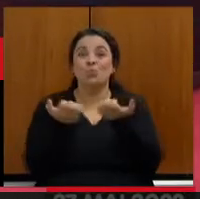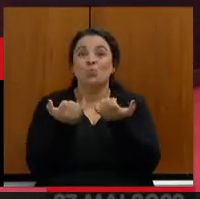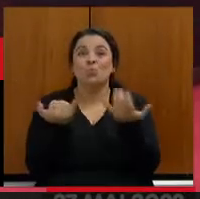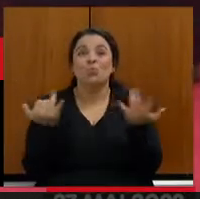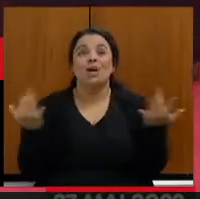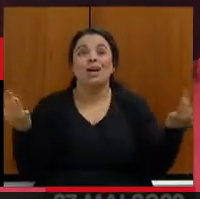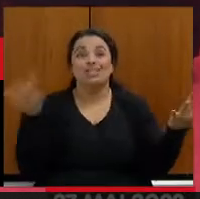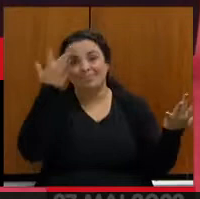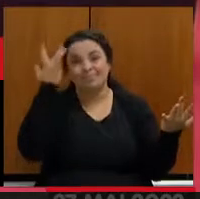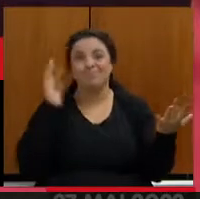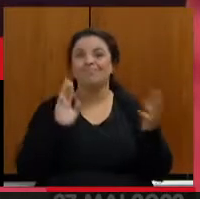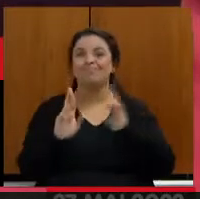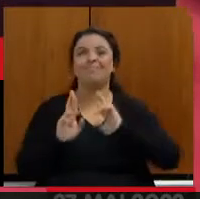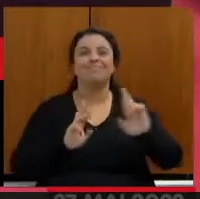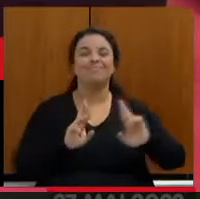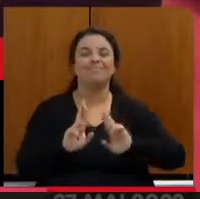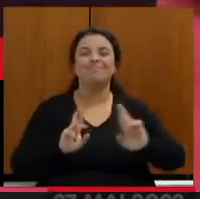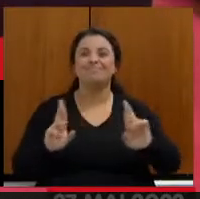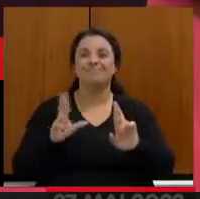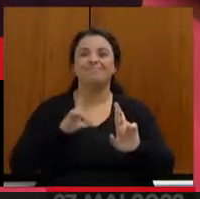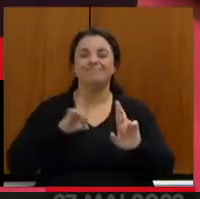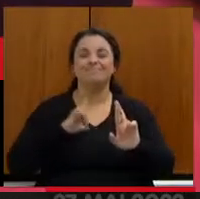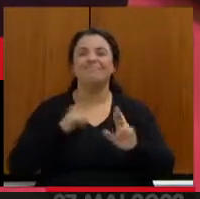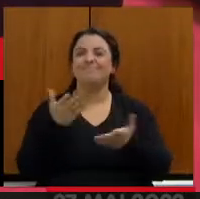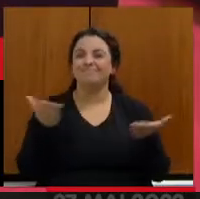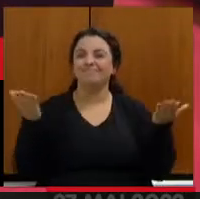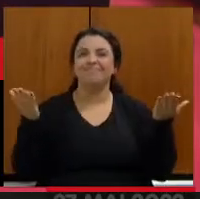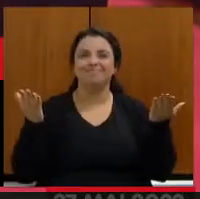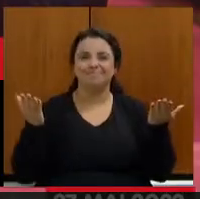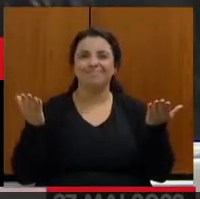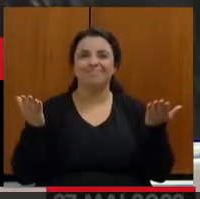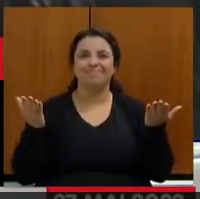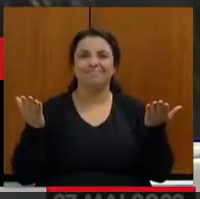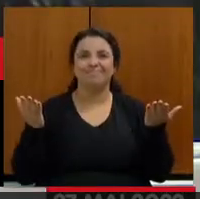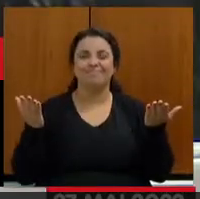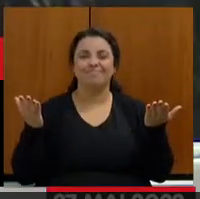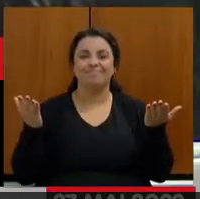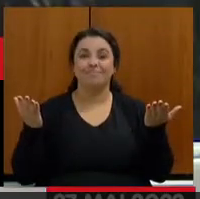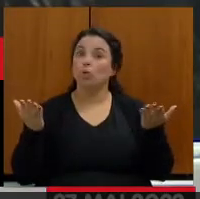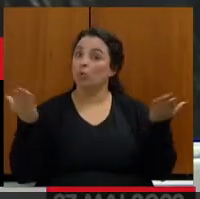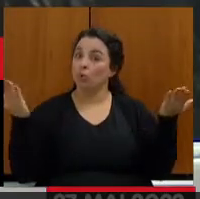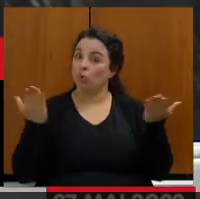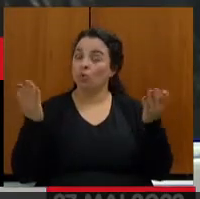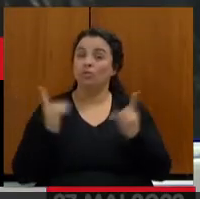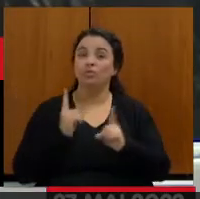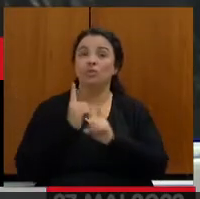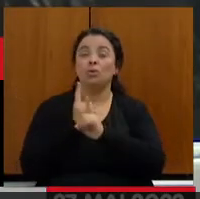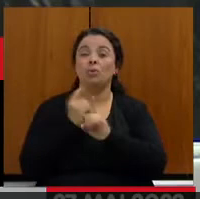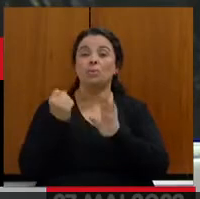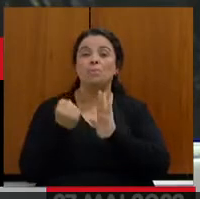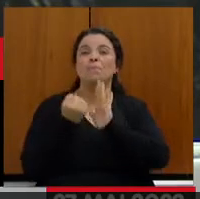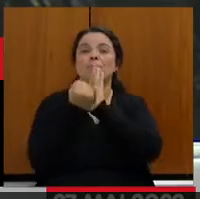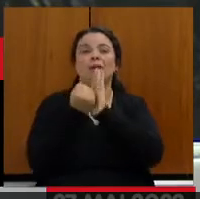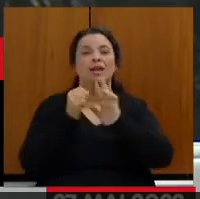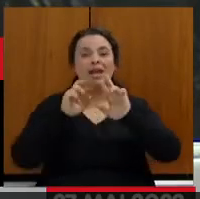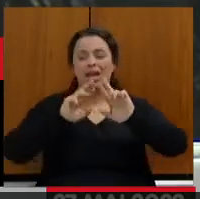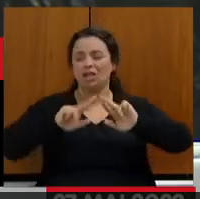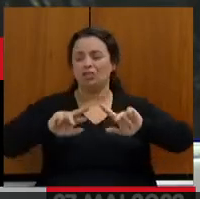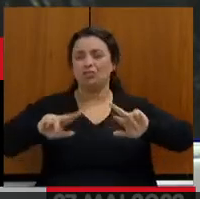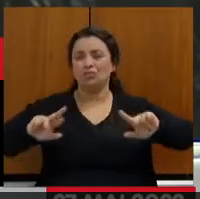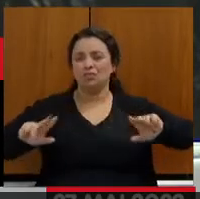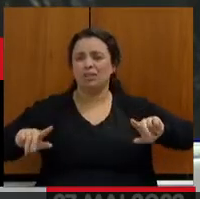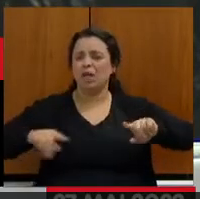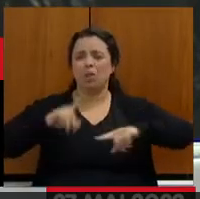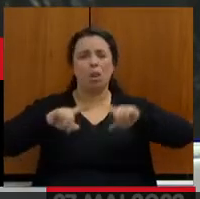nós temos aqui e esse é o encontro que marca a diversidade EA pluralidade